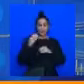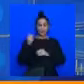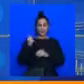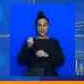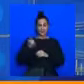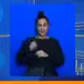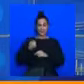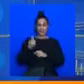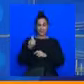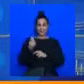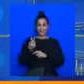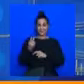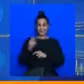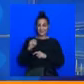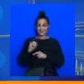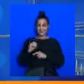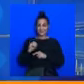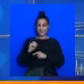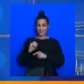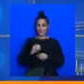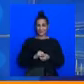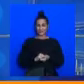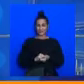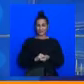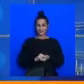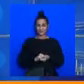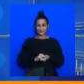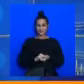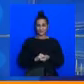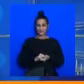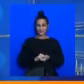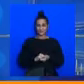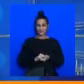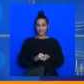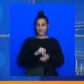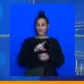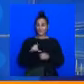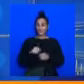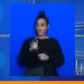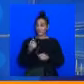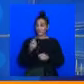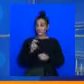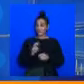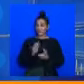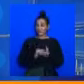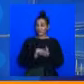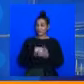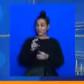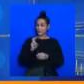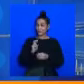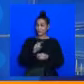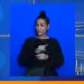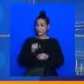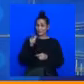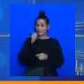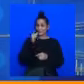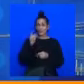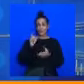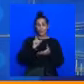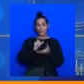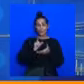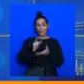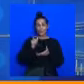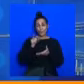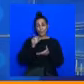número 20. Branca, 20. Foram sorteados 15 números, faltam 5. Você ainda tem